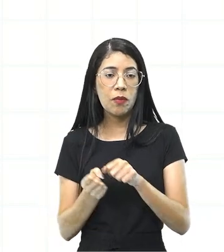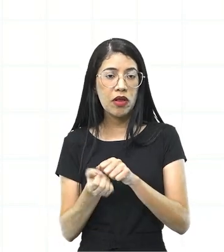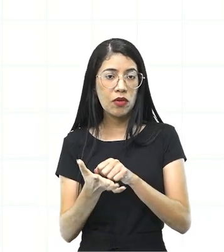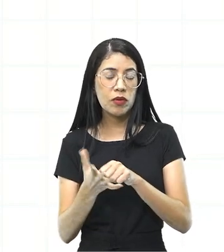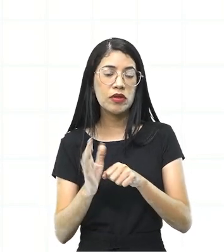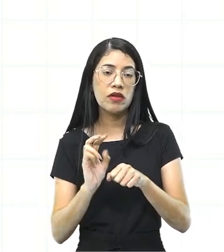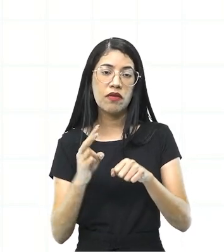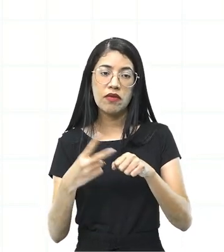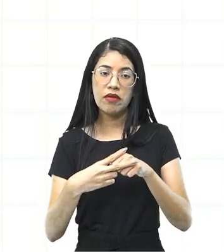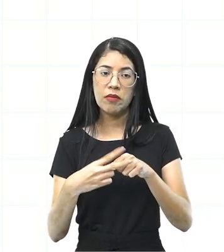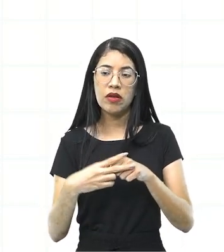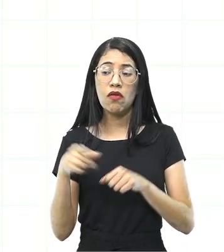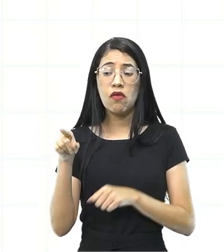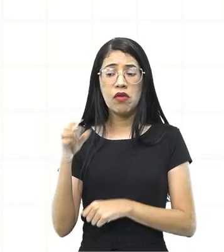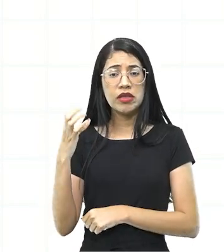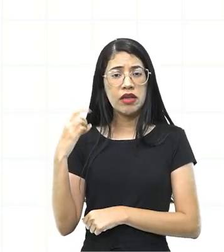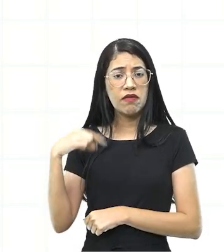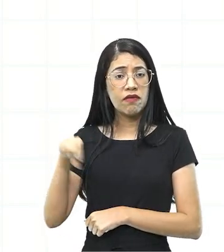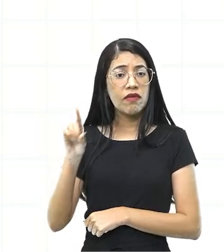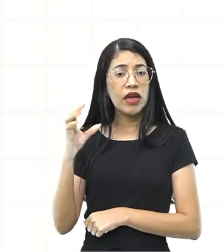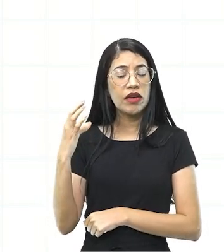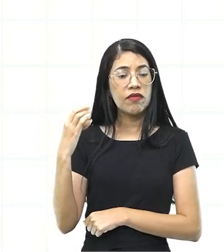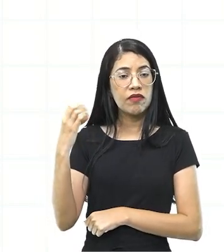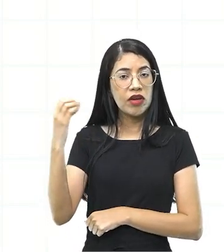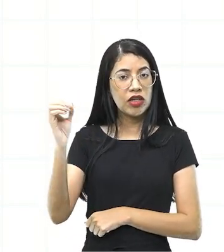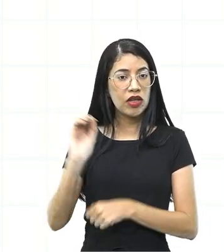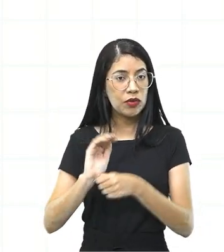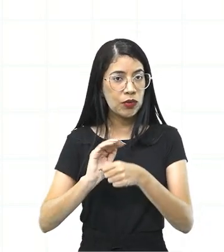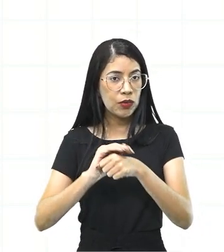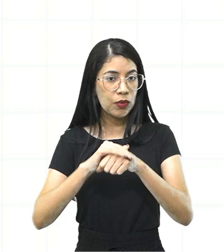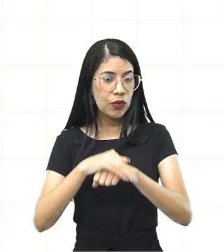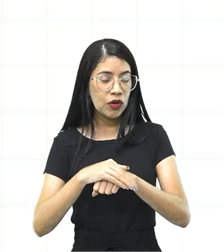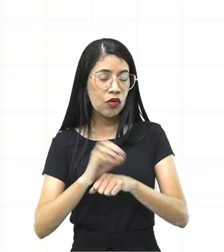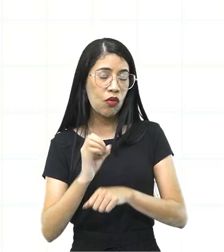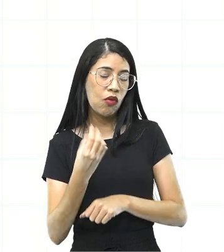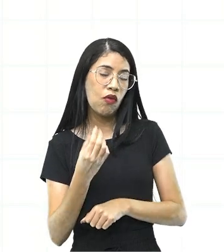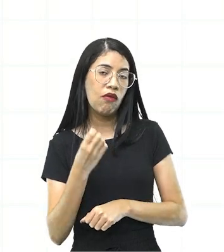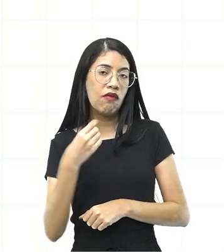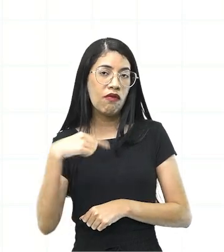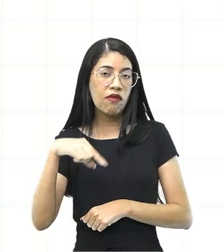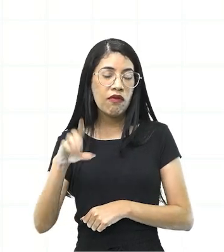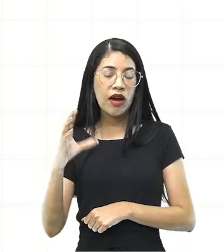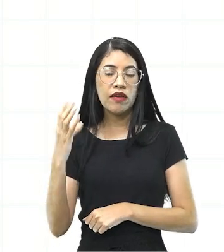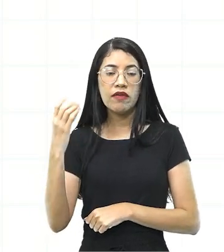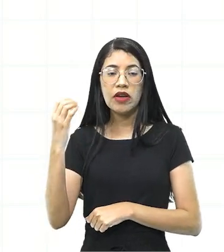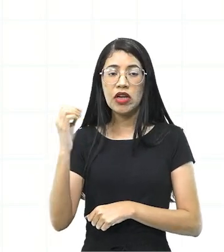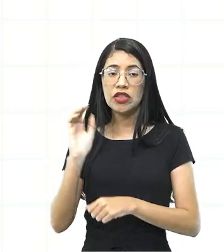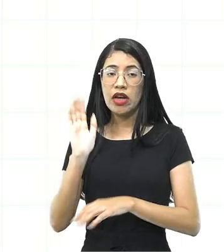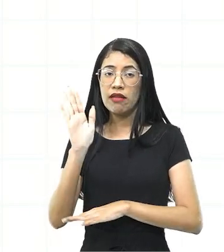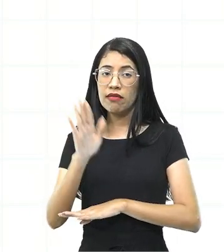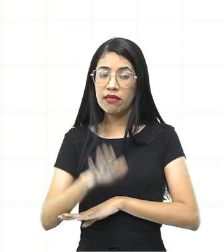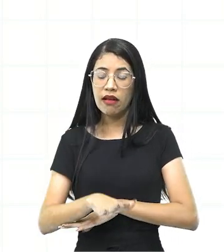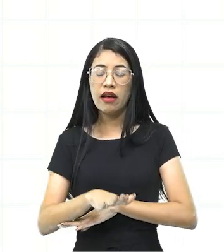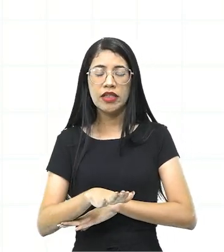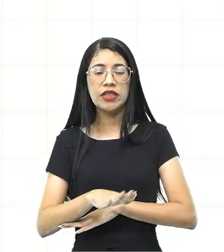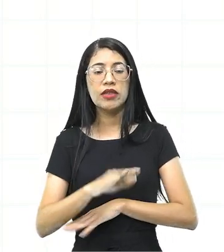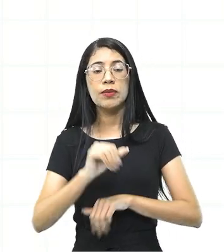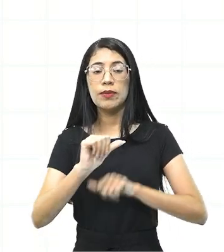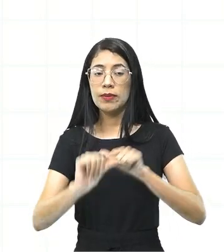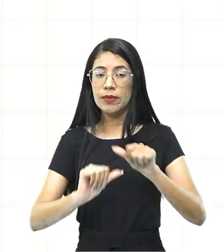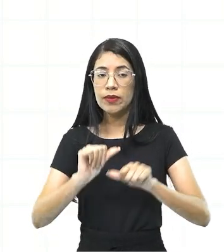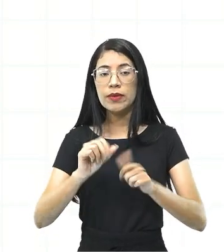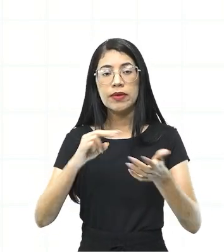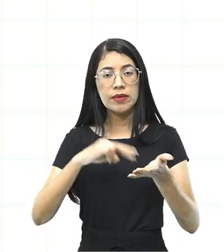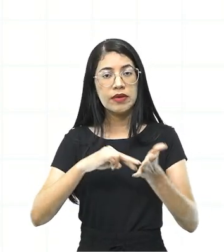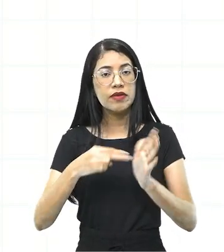Você vai viajar à noite. Você vai viajar à tarde. Está mudando o sentido aqui dessa locução